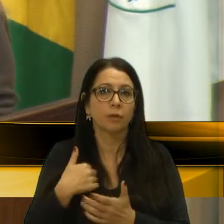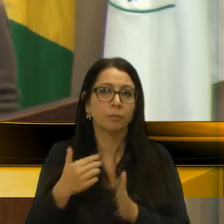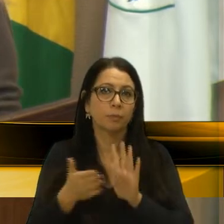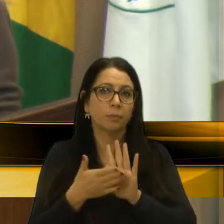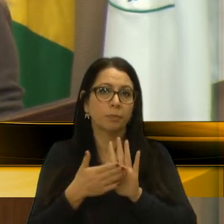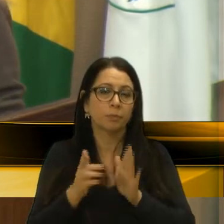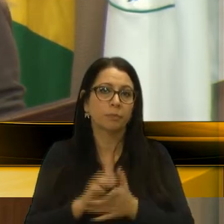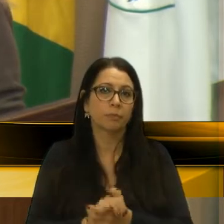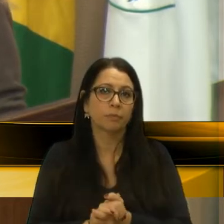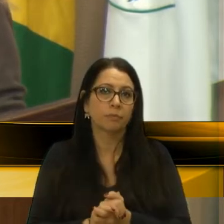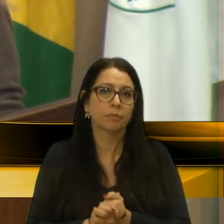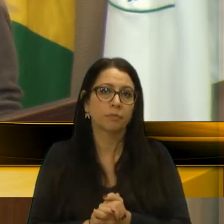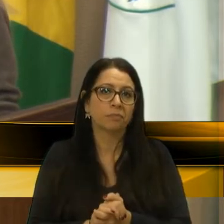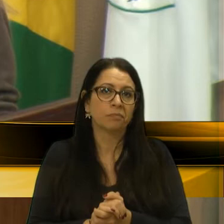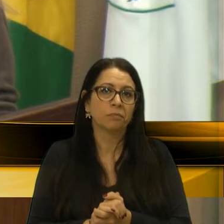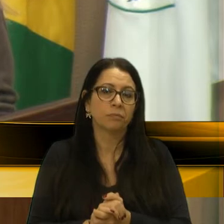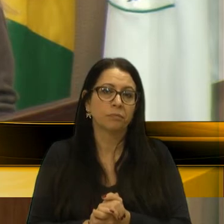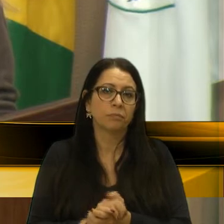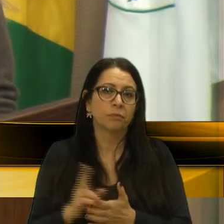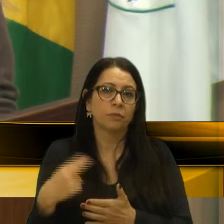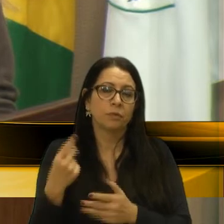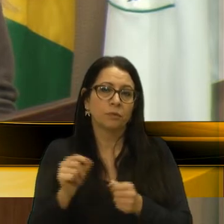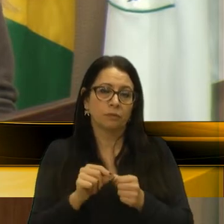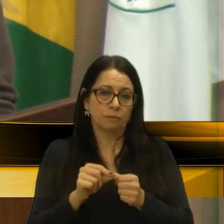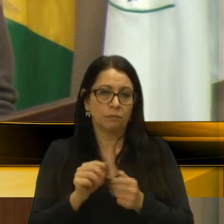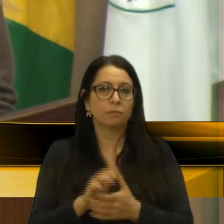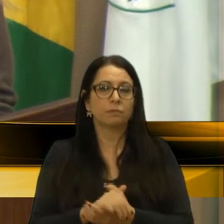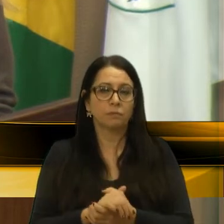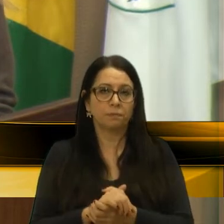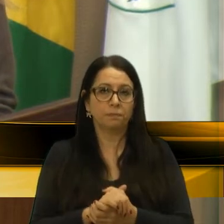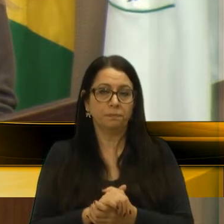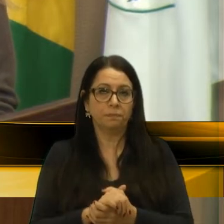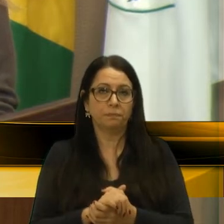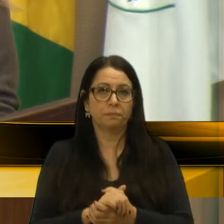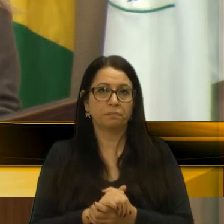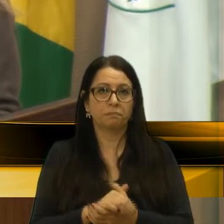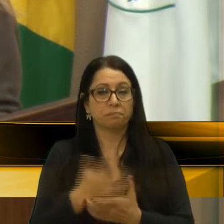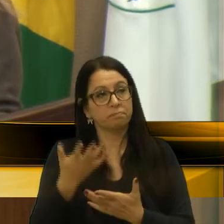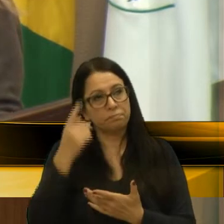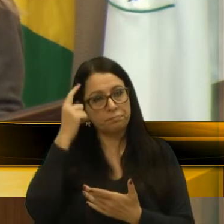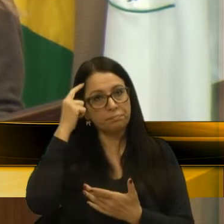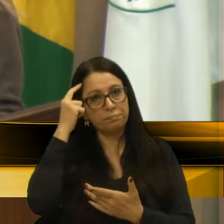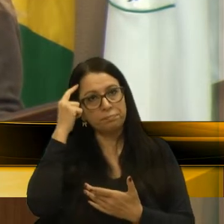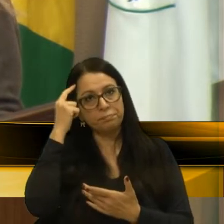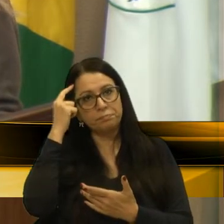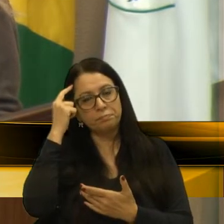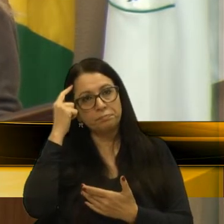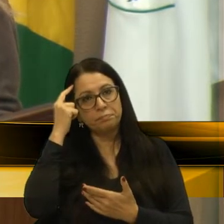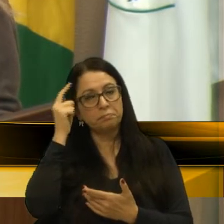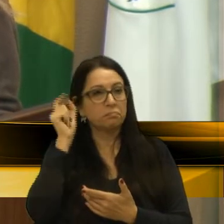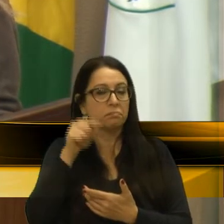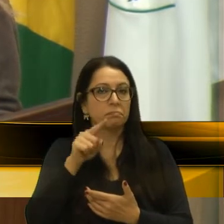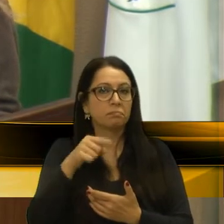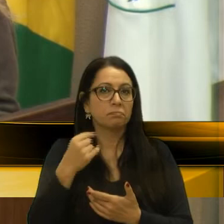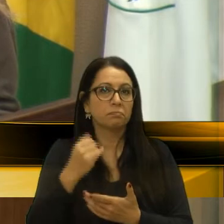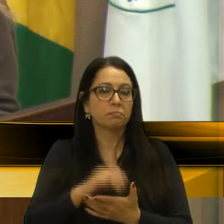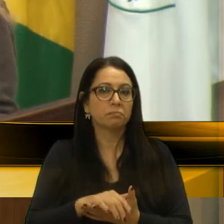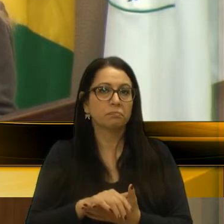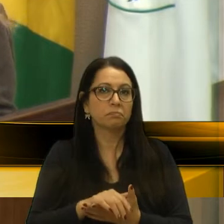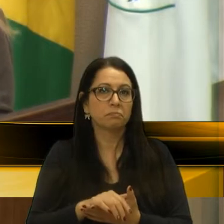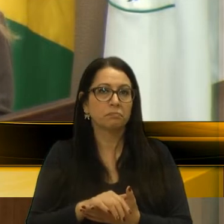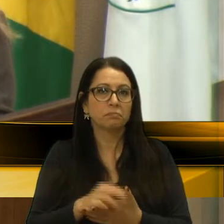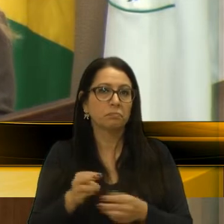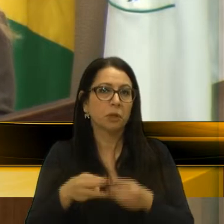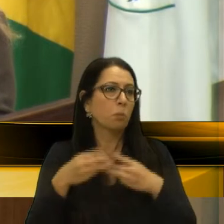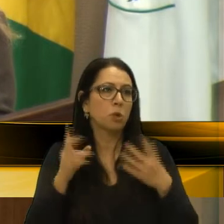proponho, né, que nós façamos... às vezes a gente fica pensando, né, do que vale? Do que vale